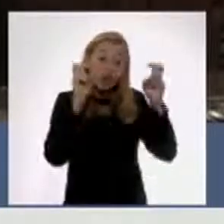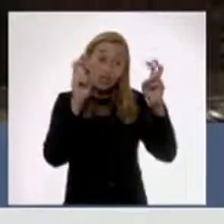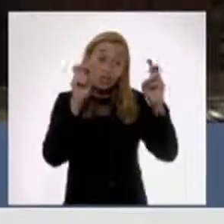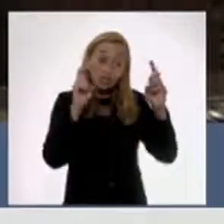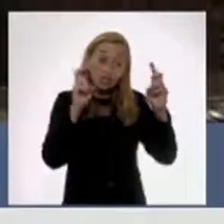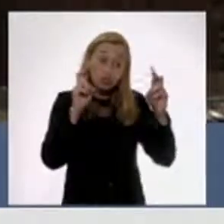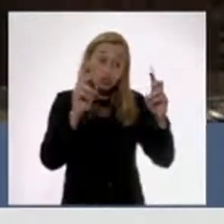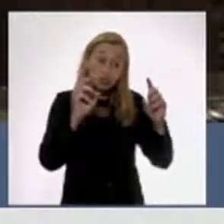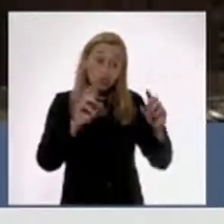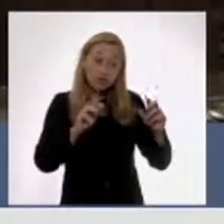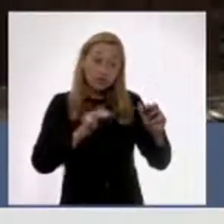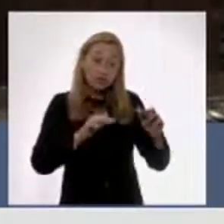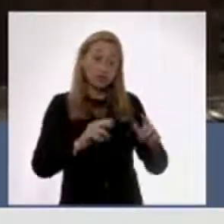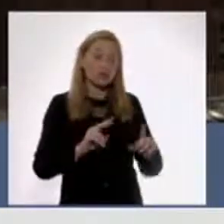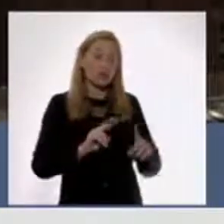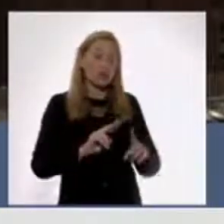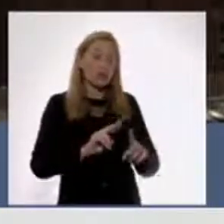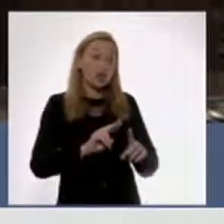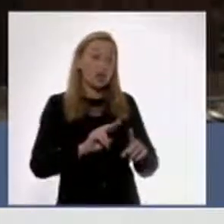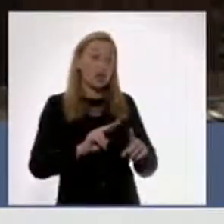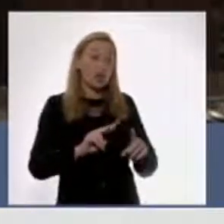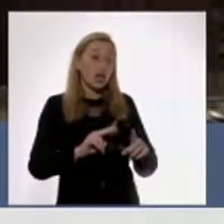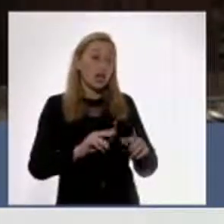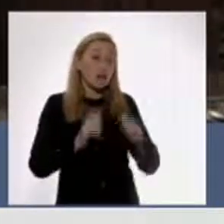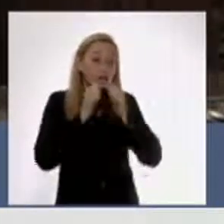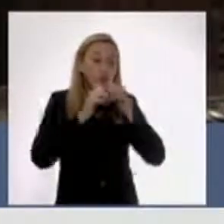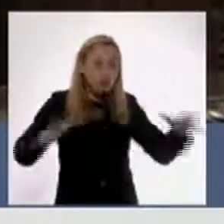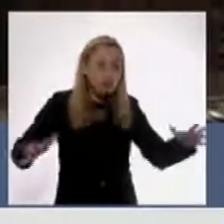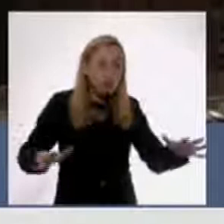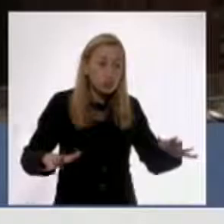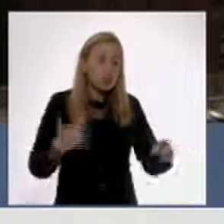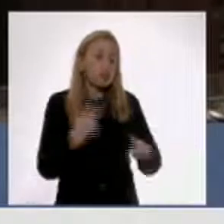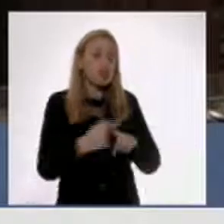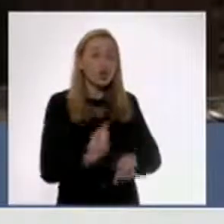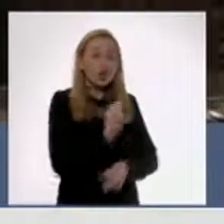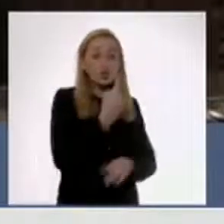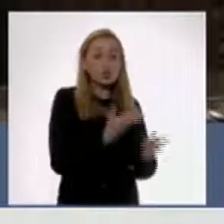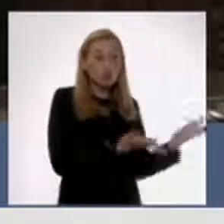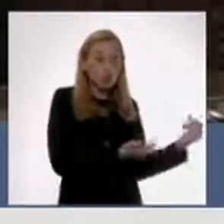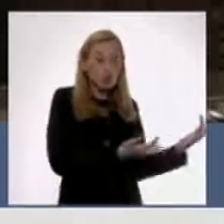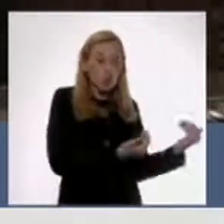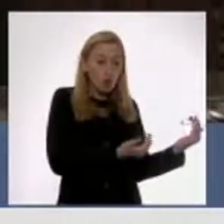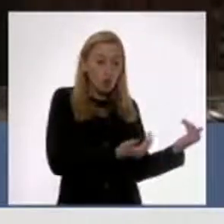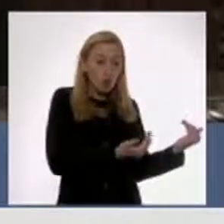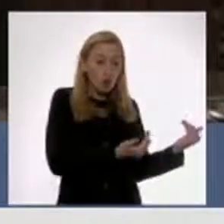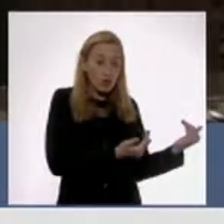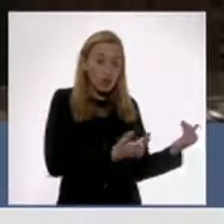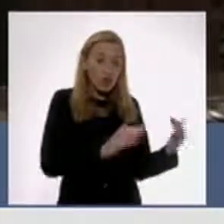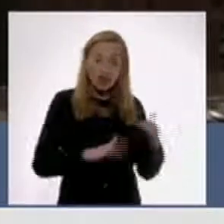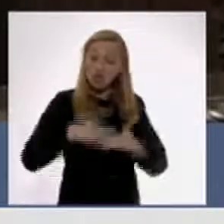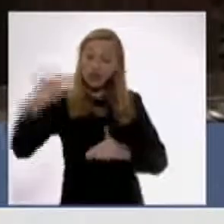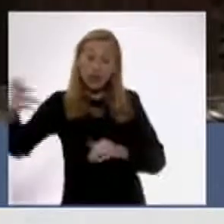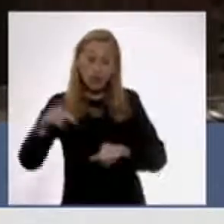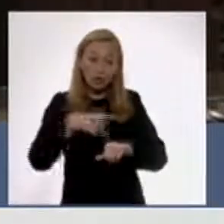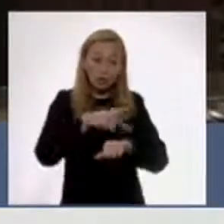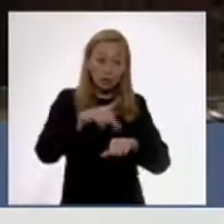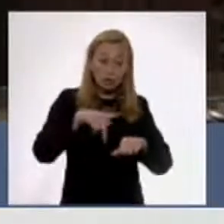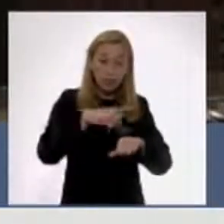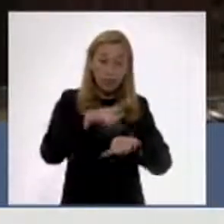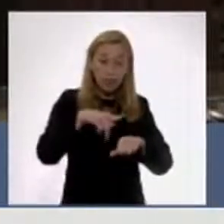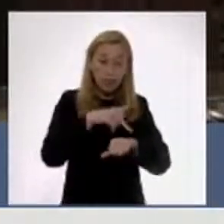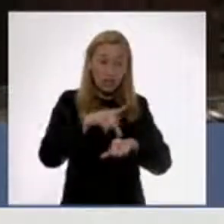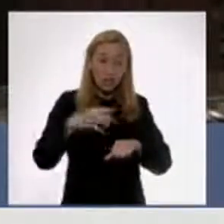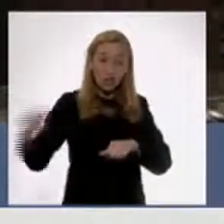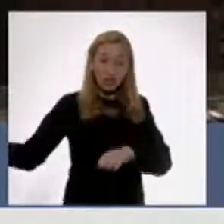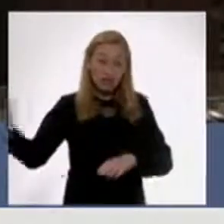dos jovens era cidadão suíço e havia vindo ao Brasil para servir ao Exército Brasileiro.